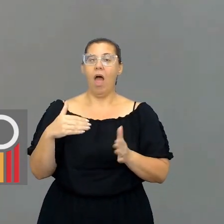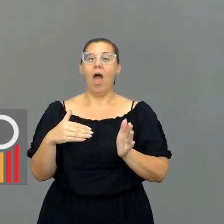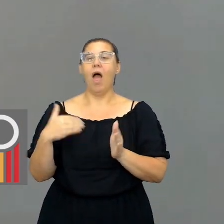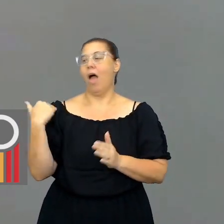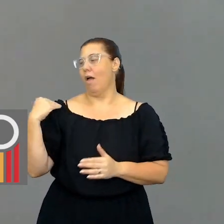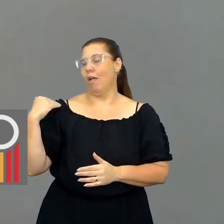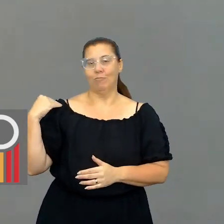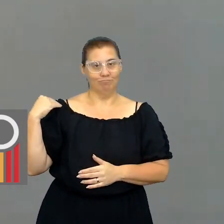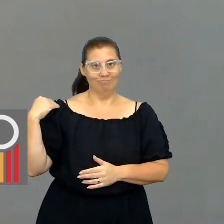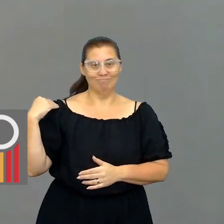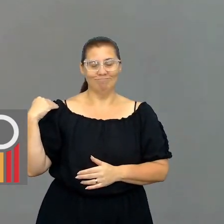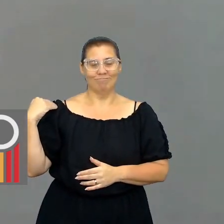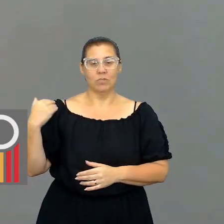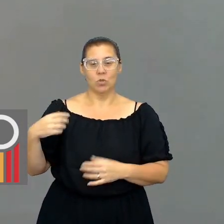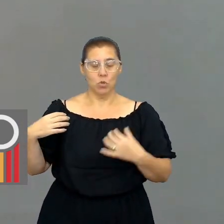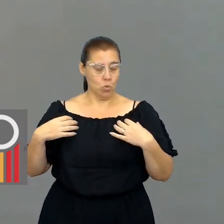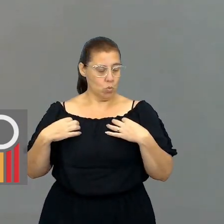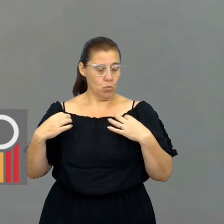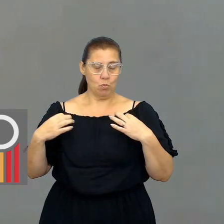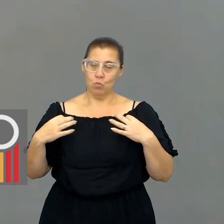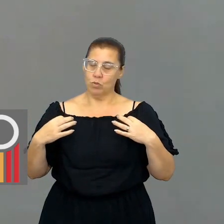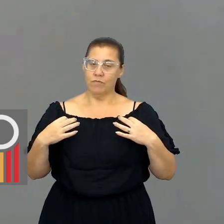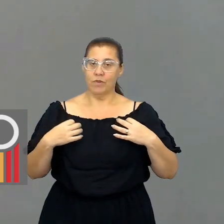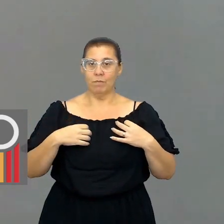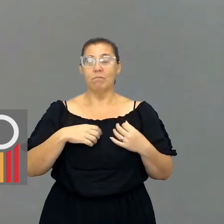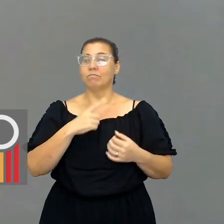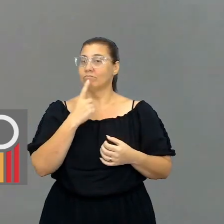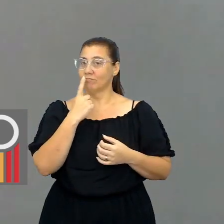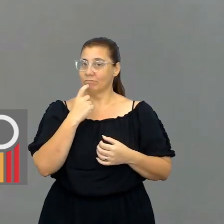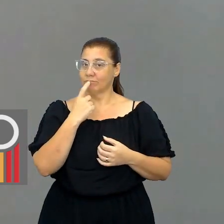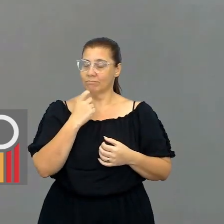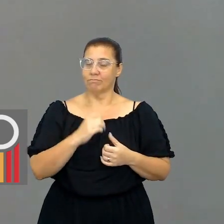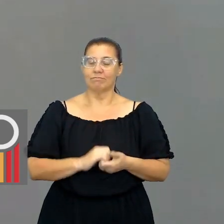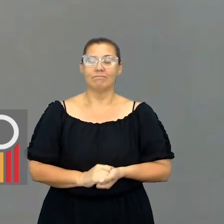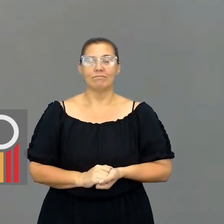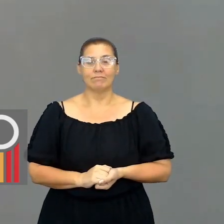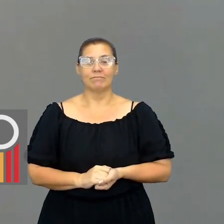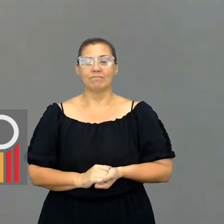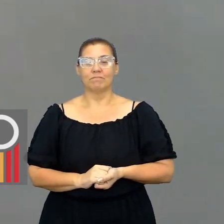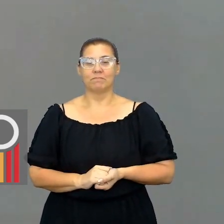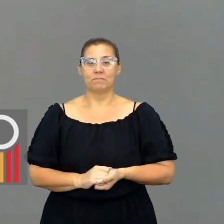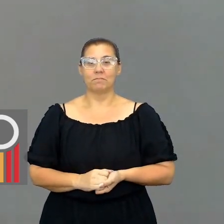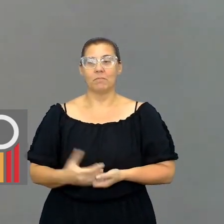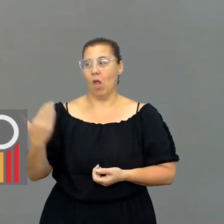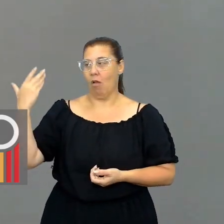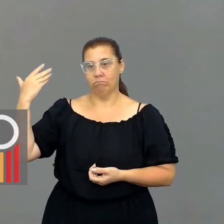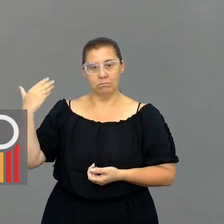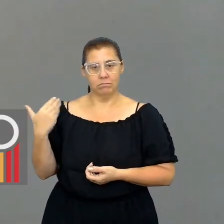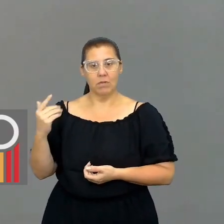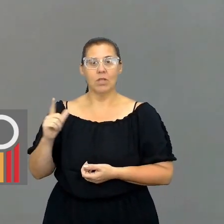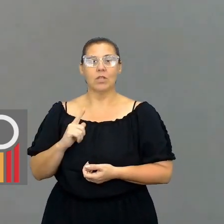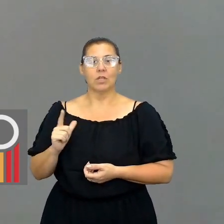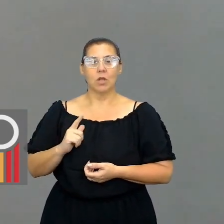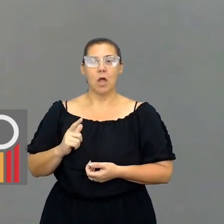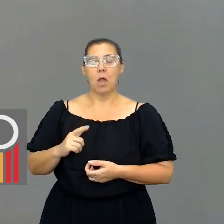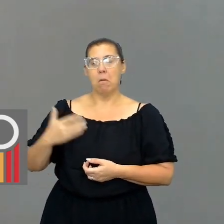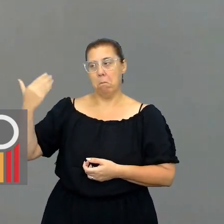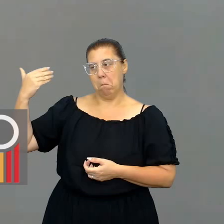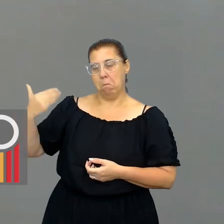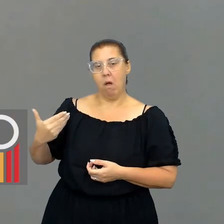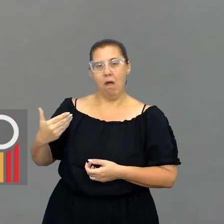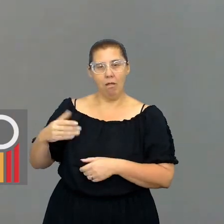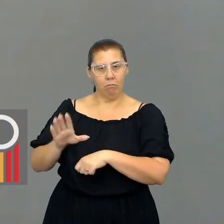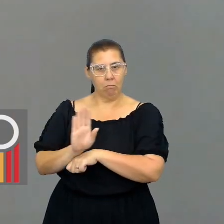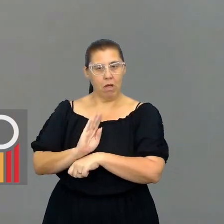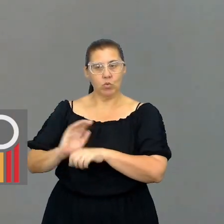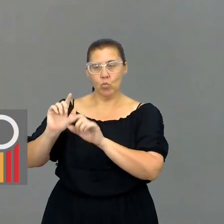dos ombros. Estou vestindo uma blusa vermelha, e atrás de mim tem uma parede bege